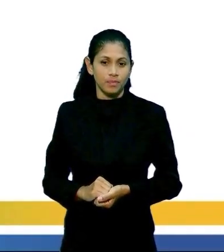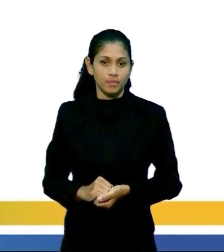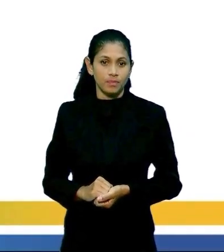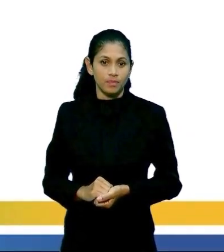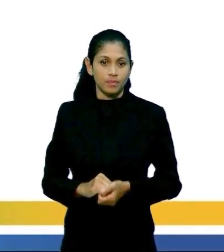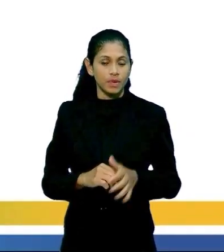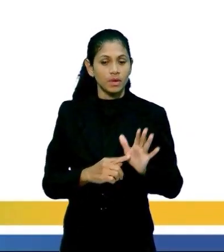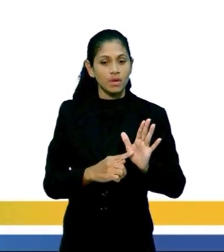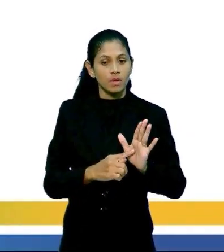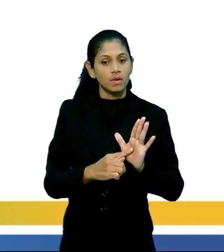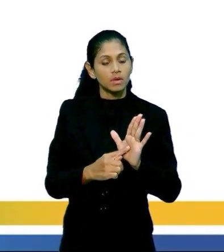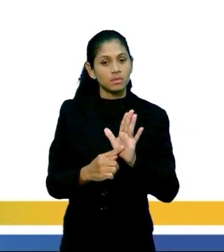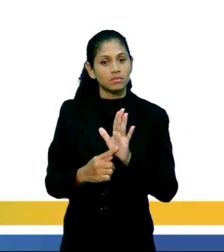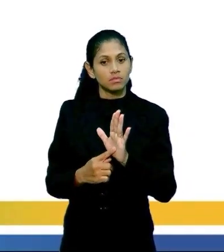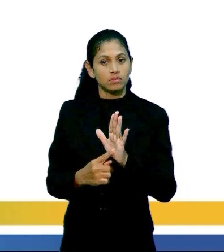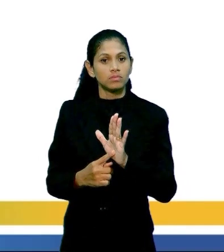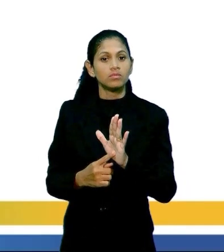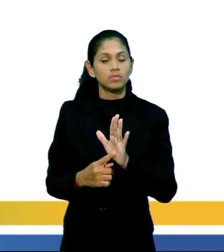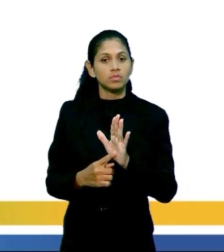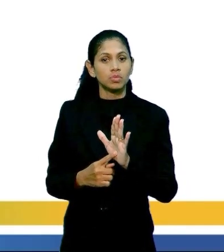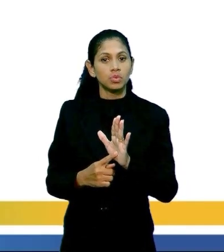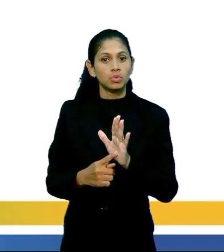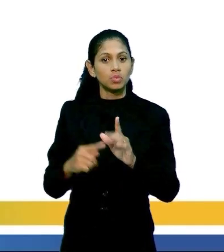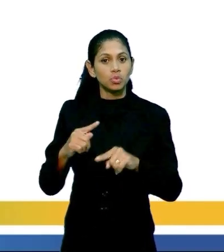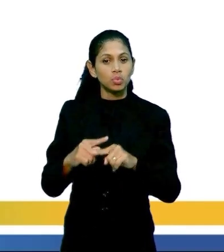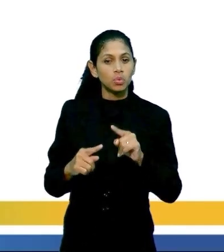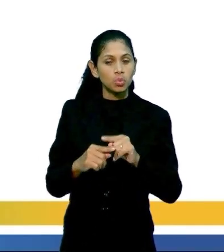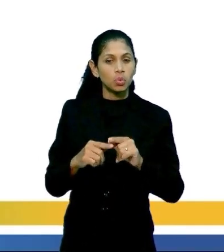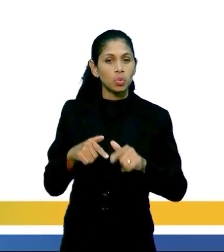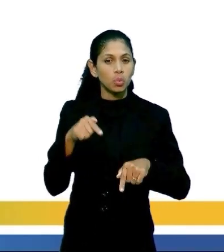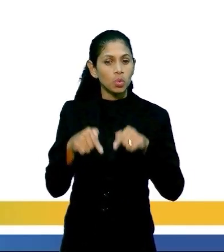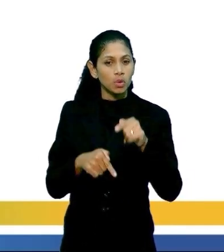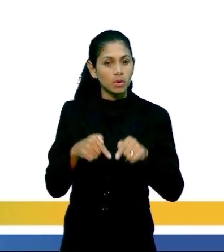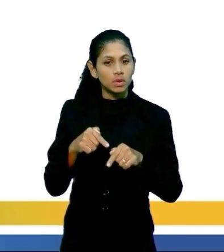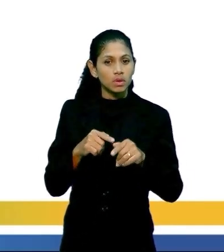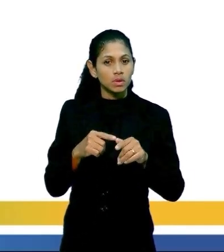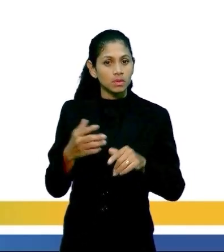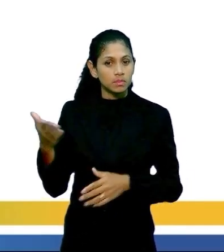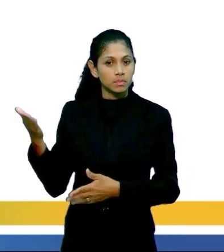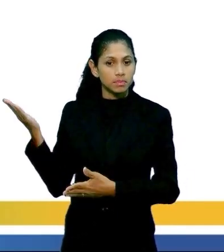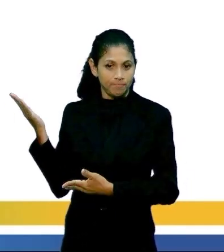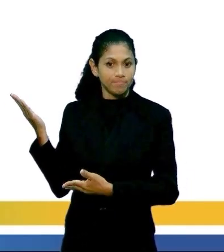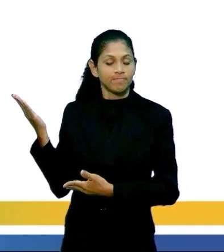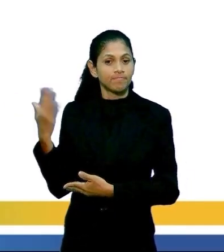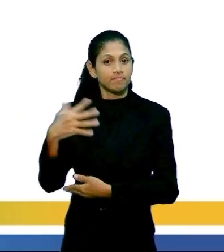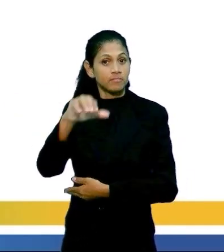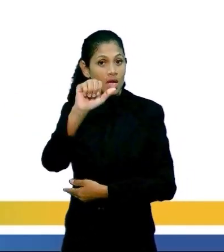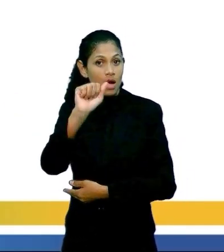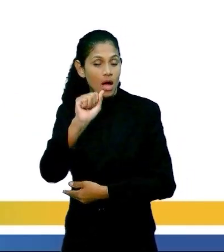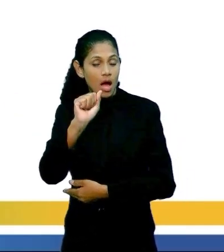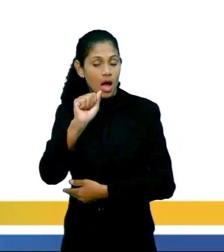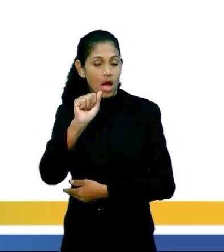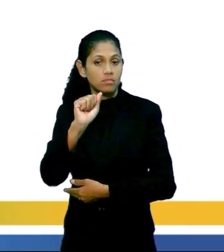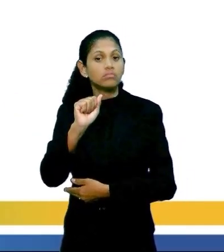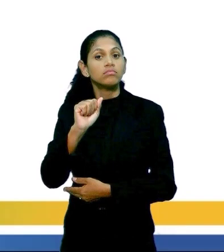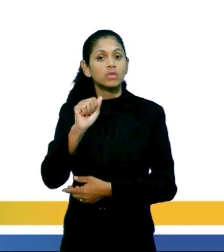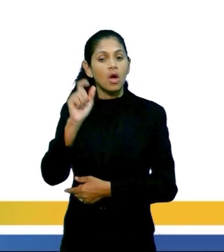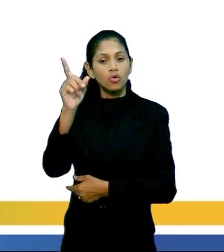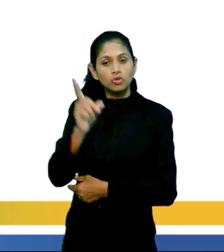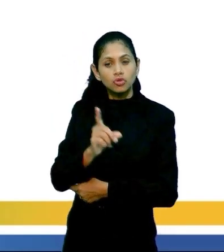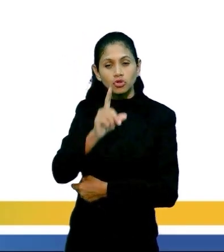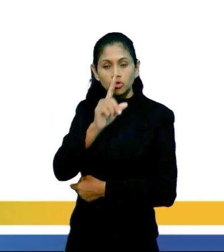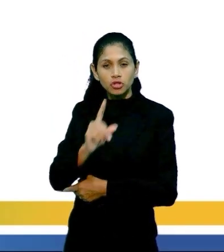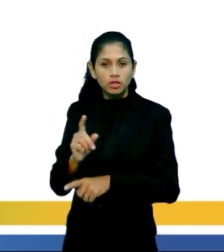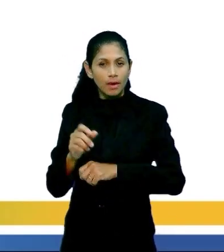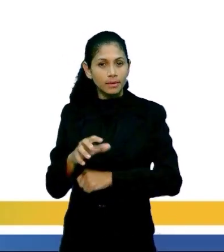A representação de um elemento químico fica da seguinte forma. O A, que representa a massa, vai ficar em cima. O Z